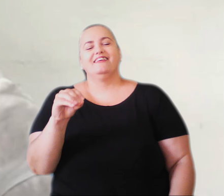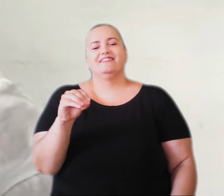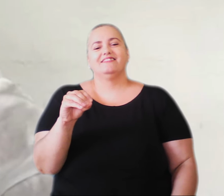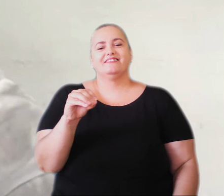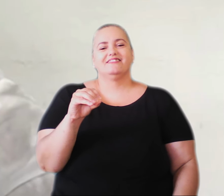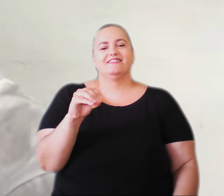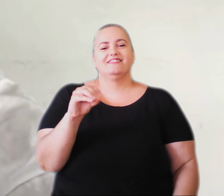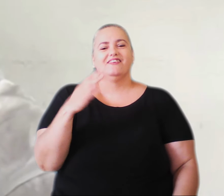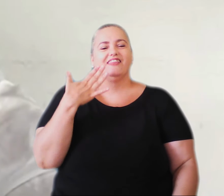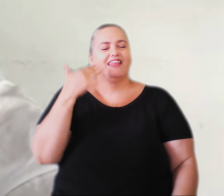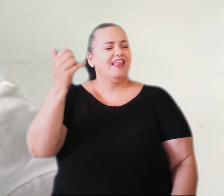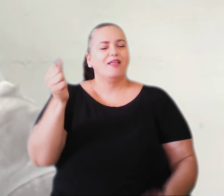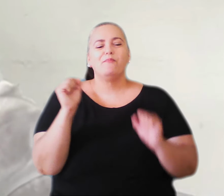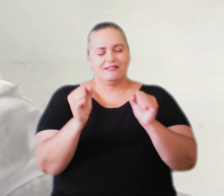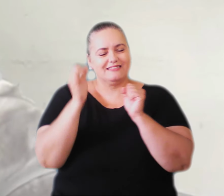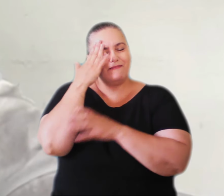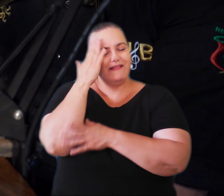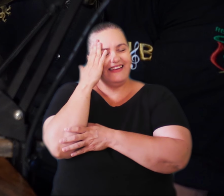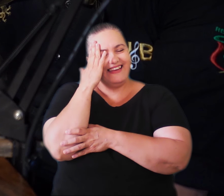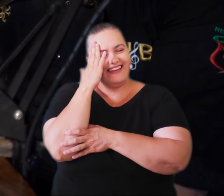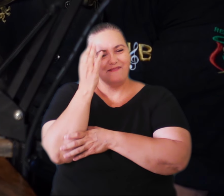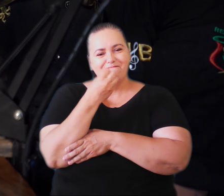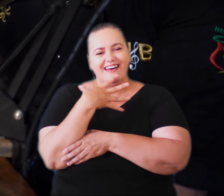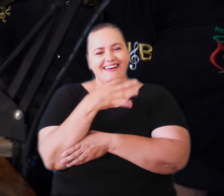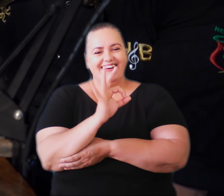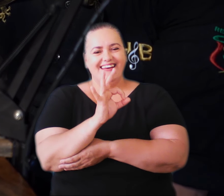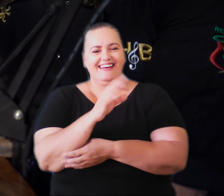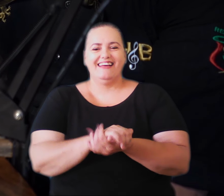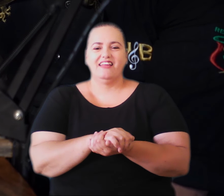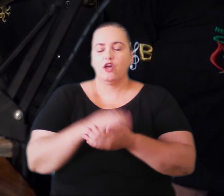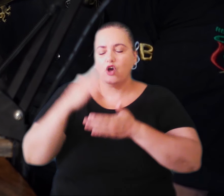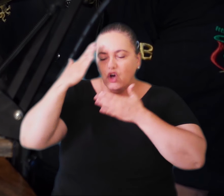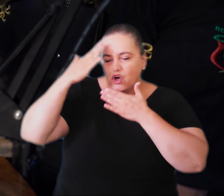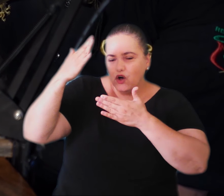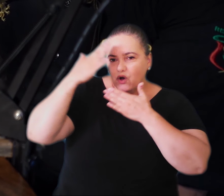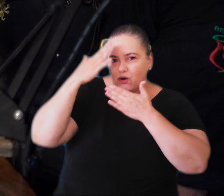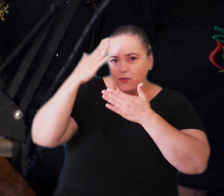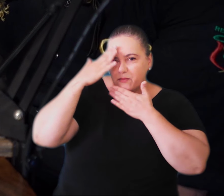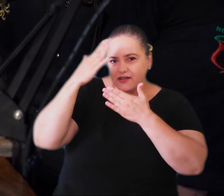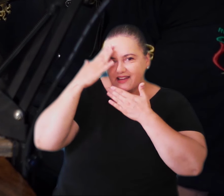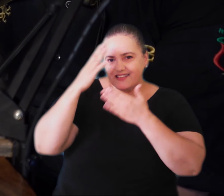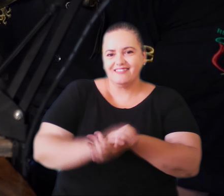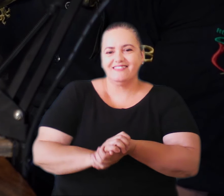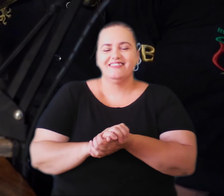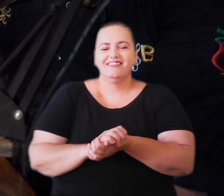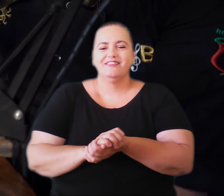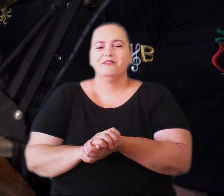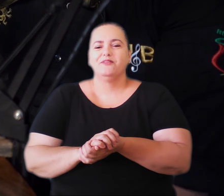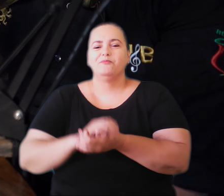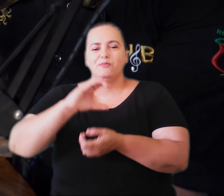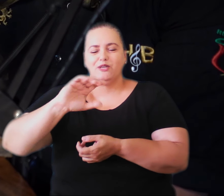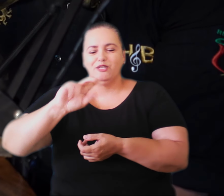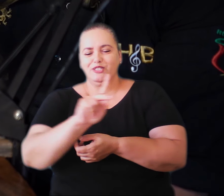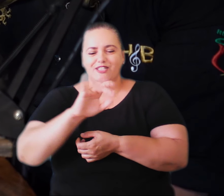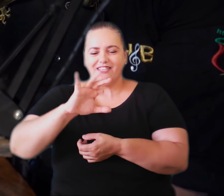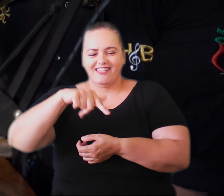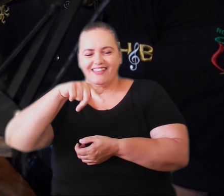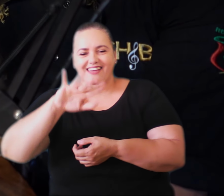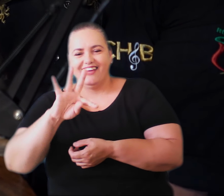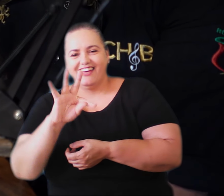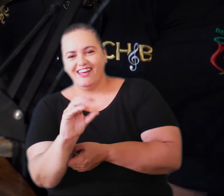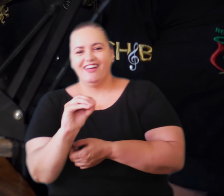Talento não te falta, pode saber disso. Tá bom. Muito obrigado. Meu nome é Tio Chiquito, o senhor pode também. Com certeza. E teu nome